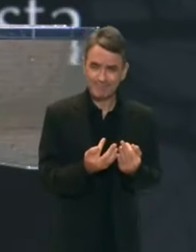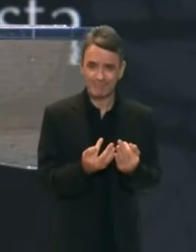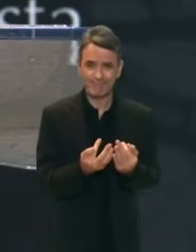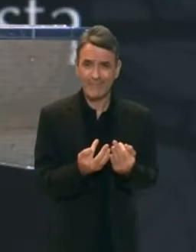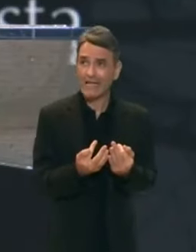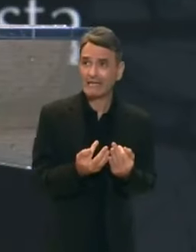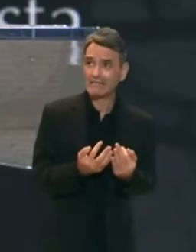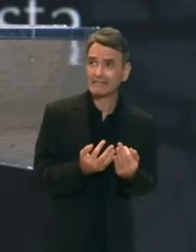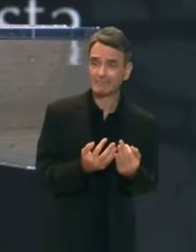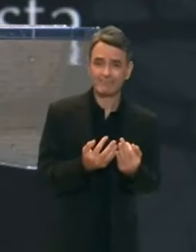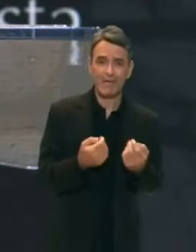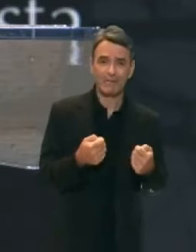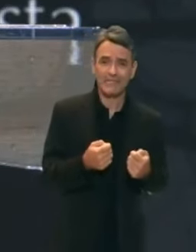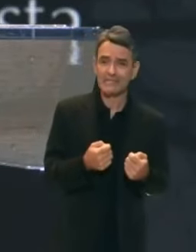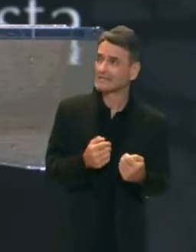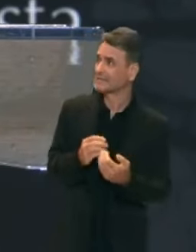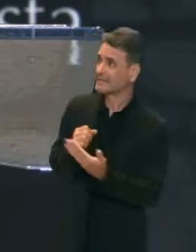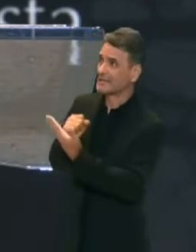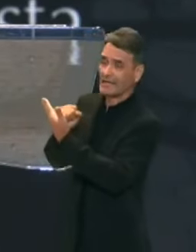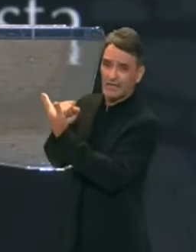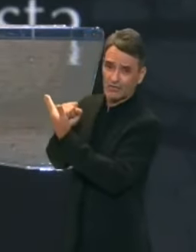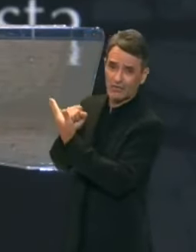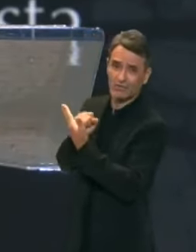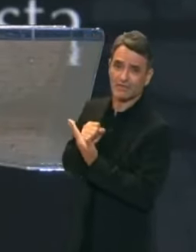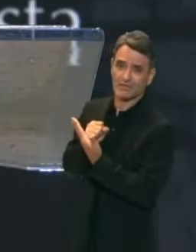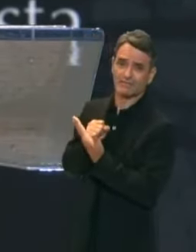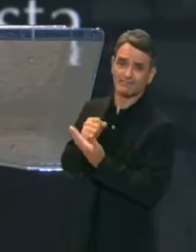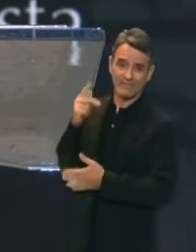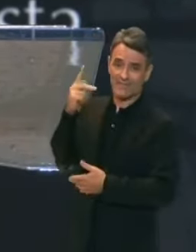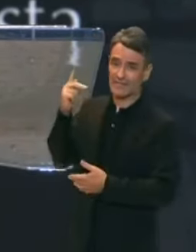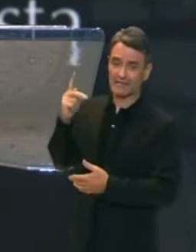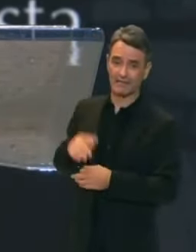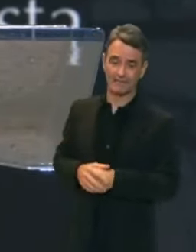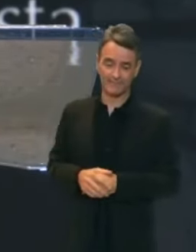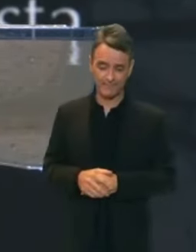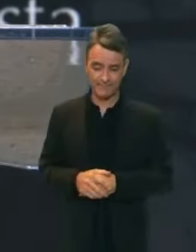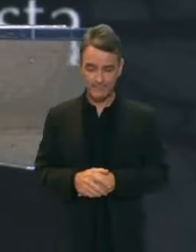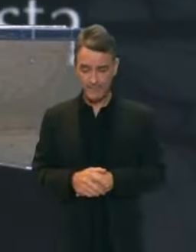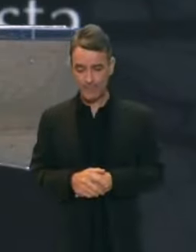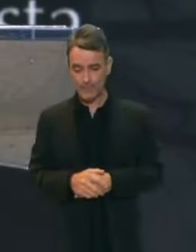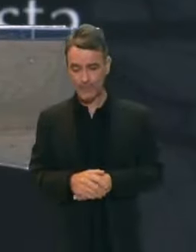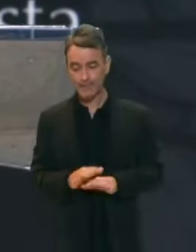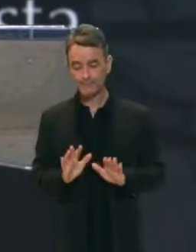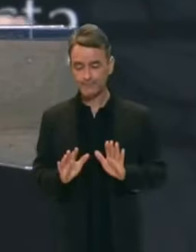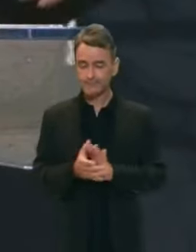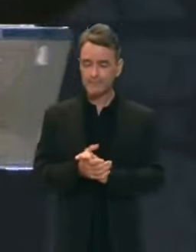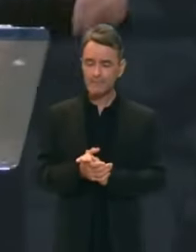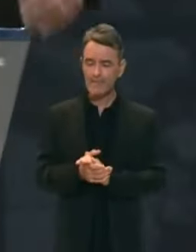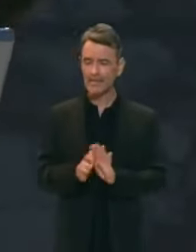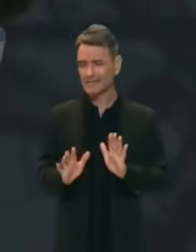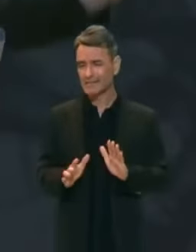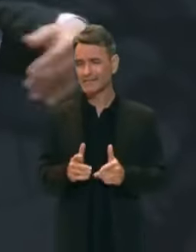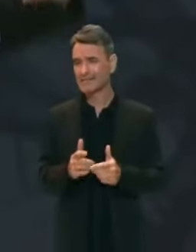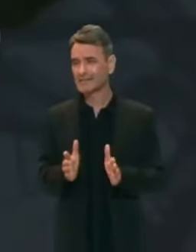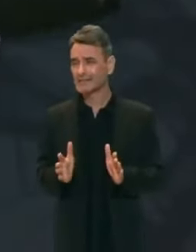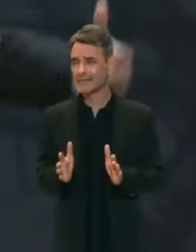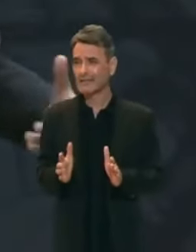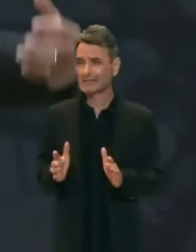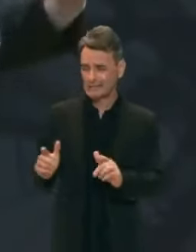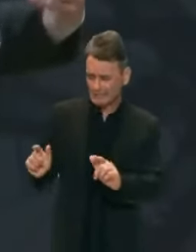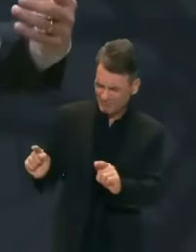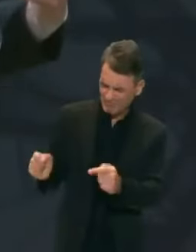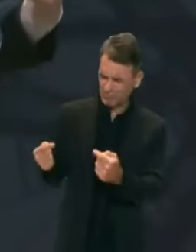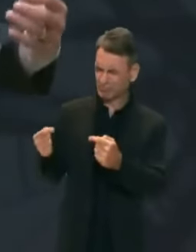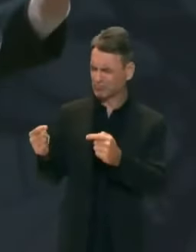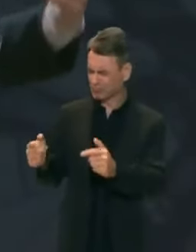pode vir da parte do Senhor. Lembre-se de Deus quando as lutas se intensificarem